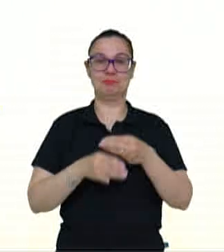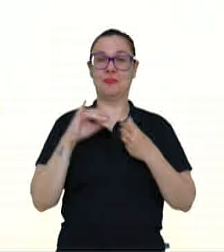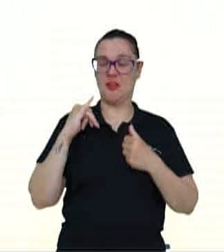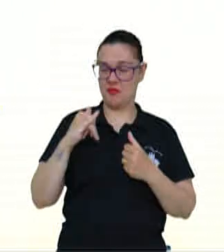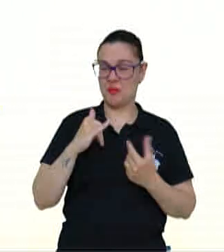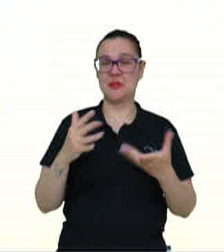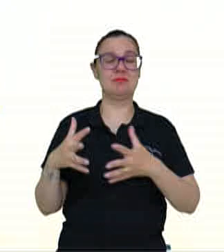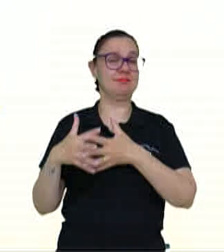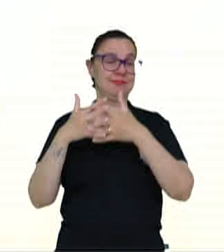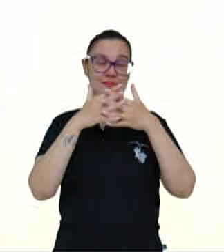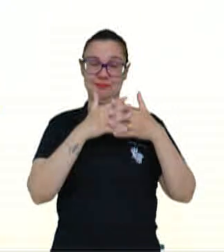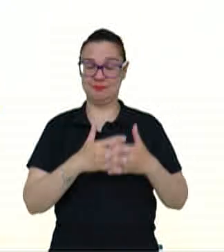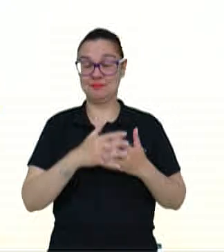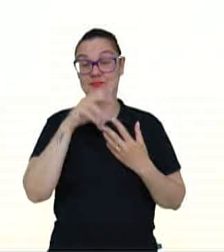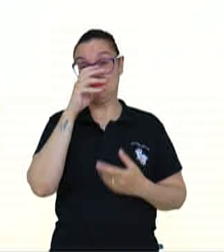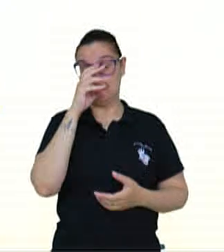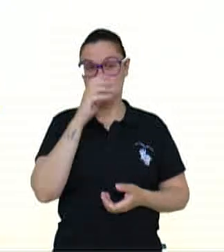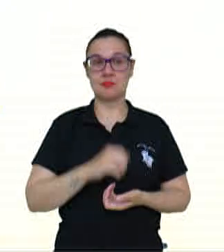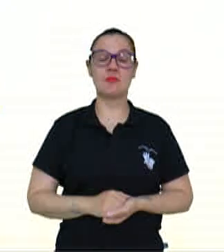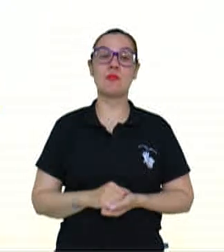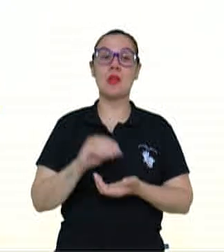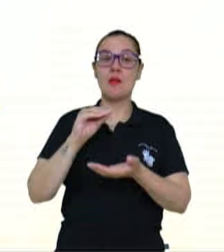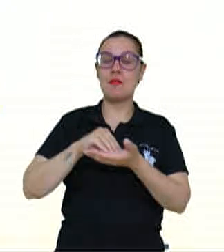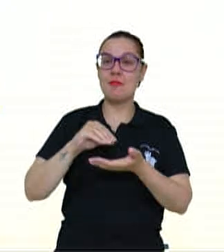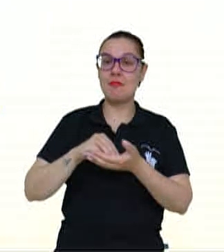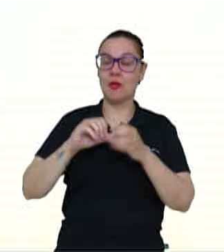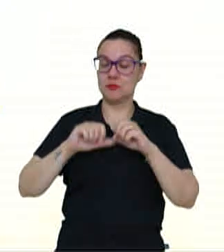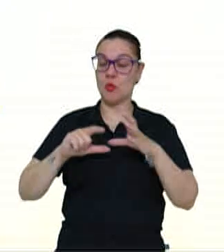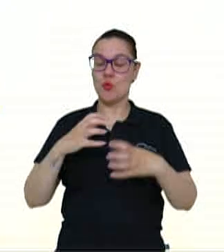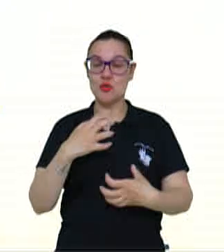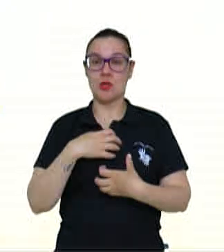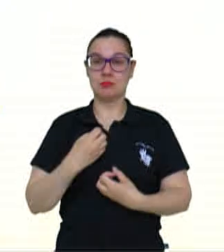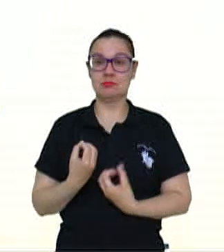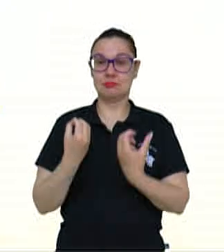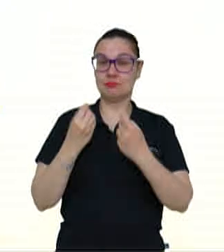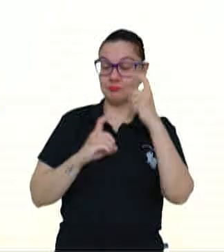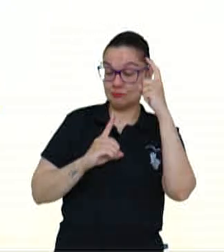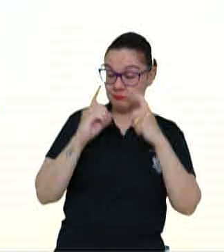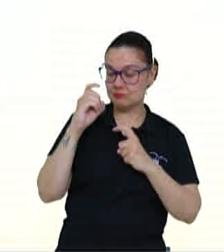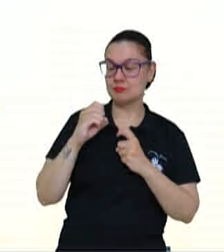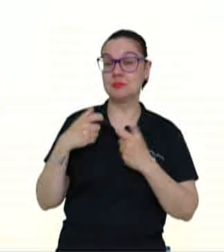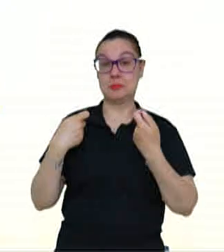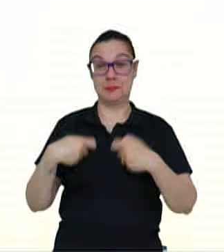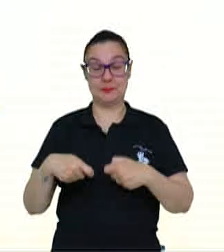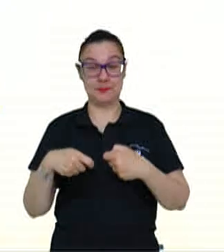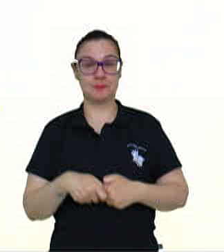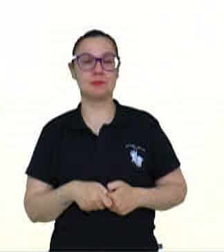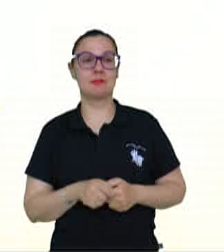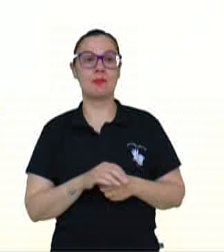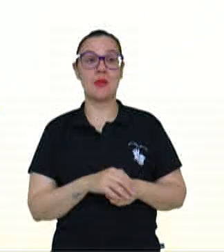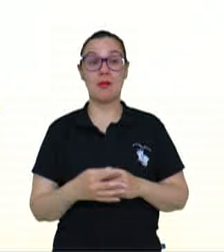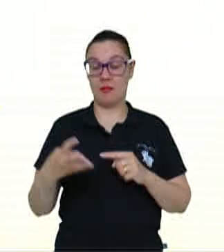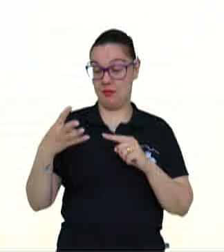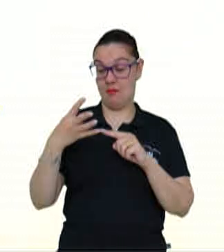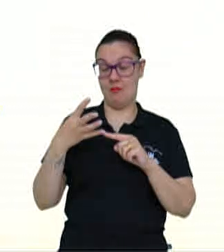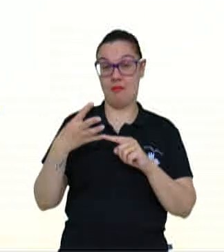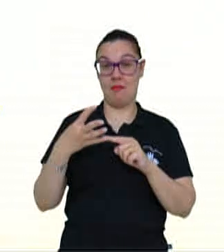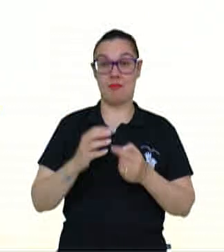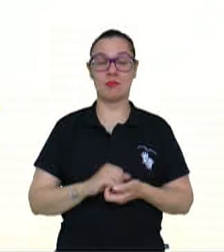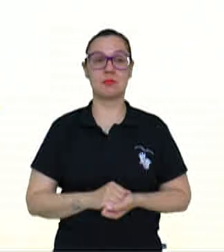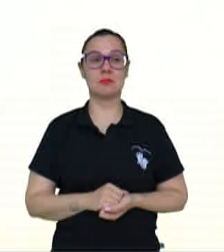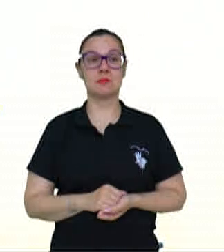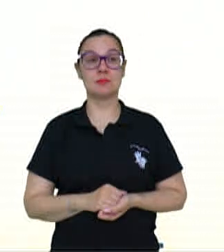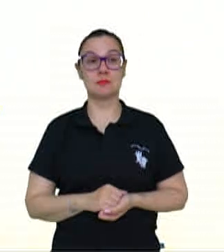que você queira dar, né? Então, falta a entonação ou articulação necessária. A 4, inseguridade na